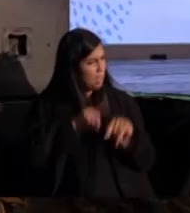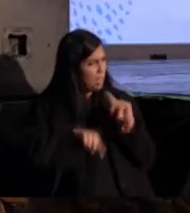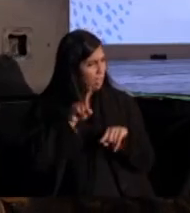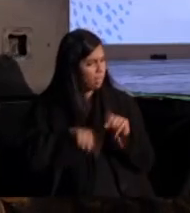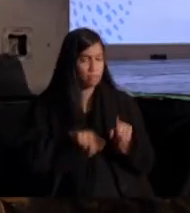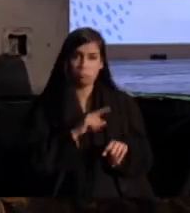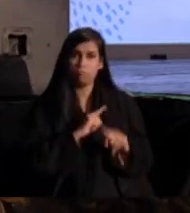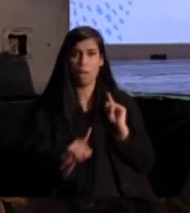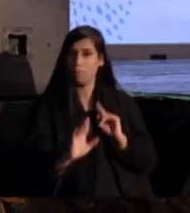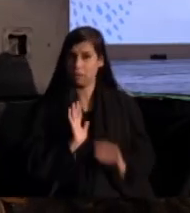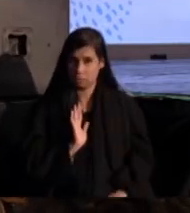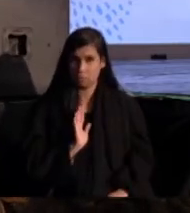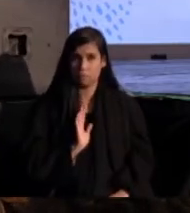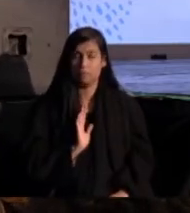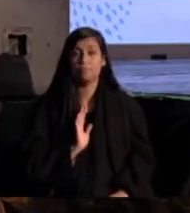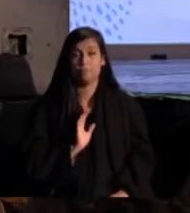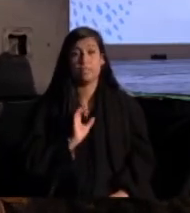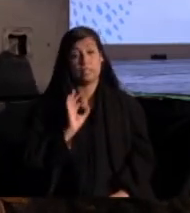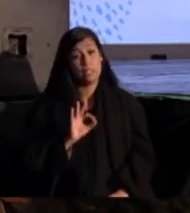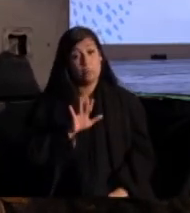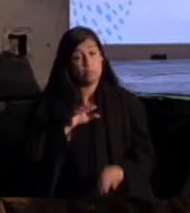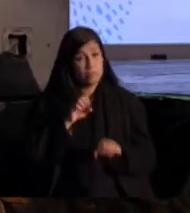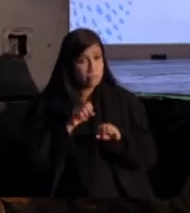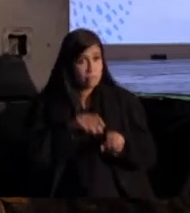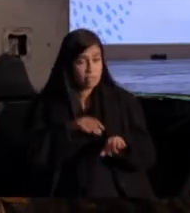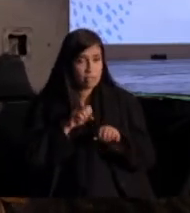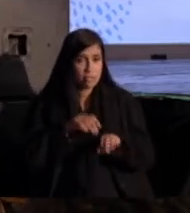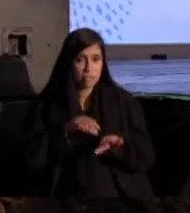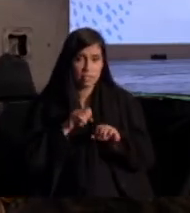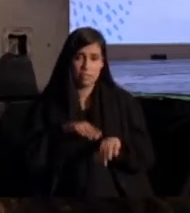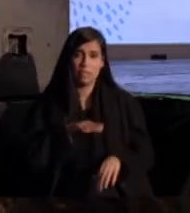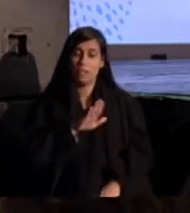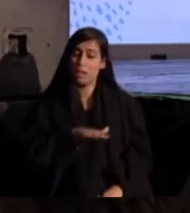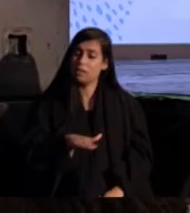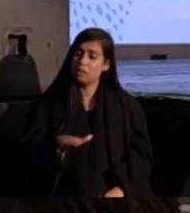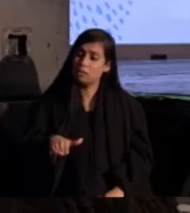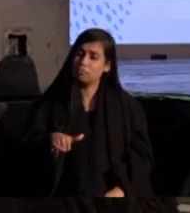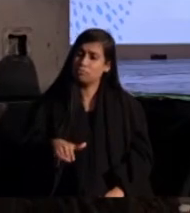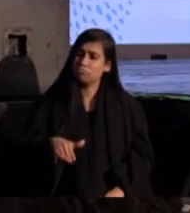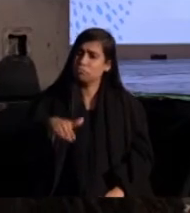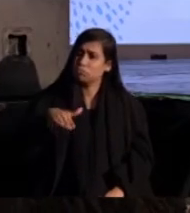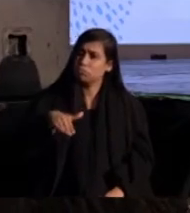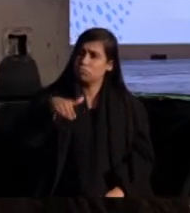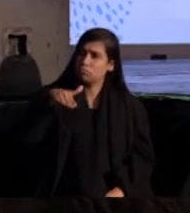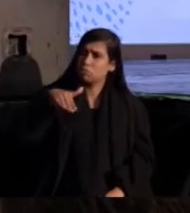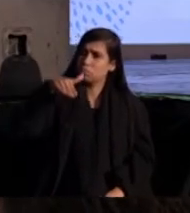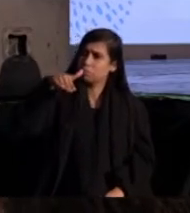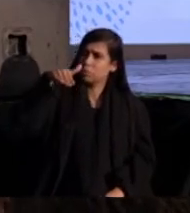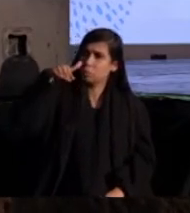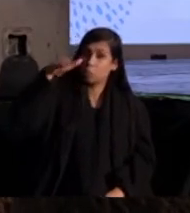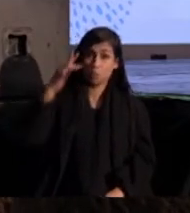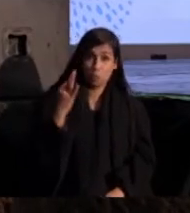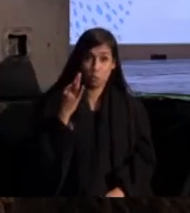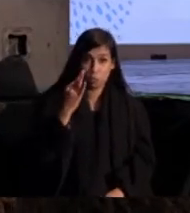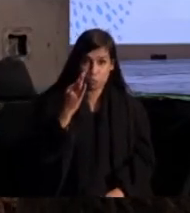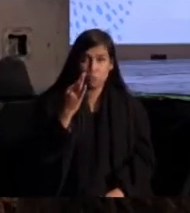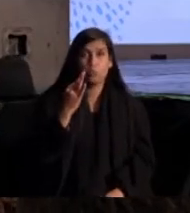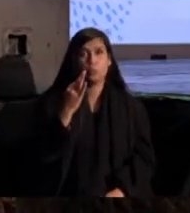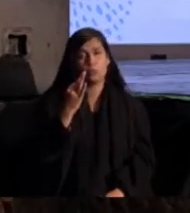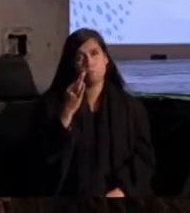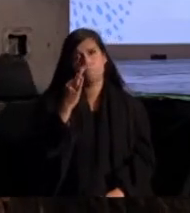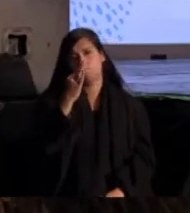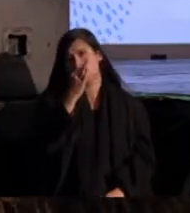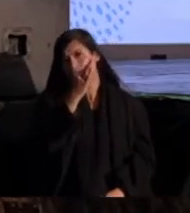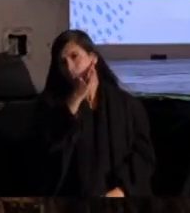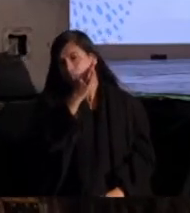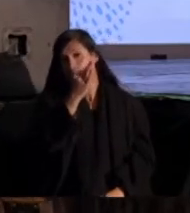um jogo social que indicará às crianças o que elas podem e o que elas não podem falar, né?